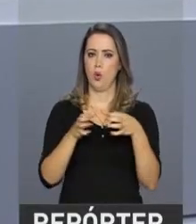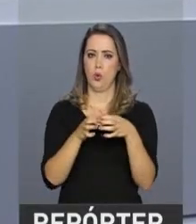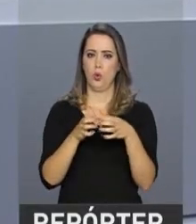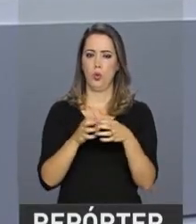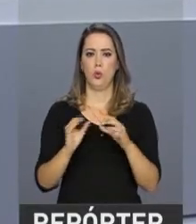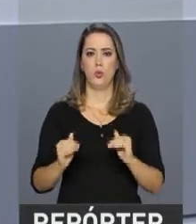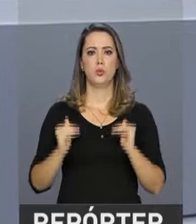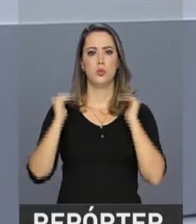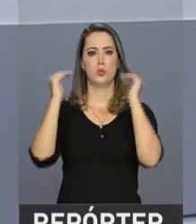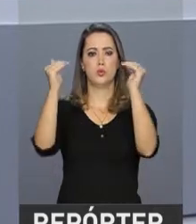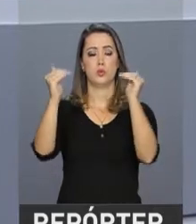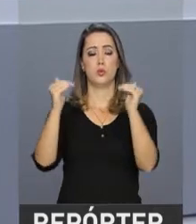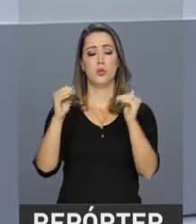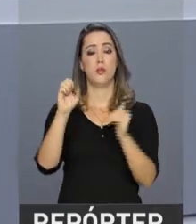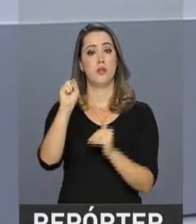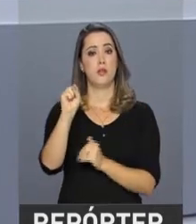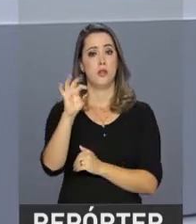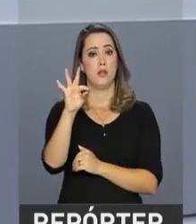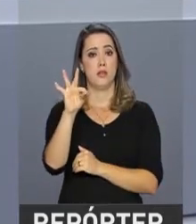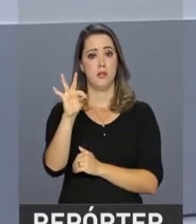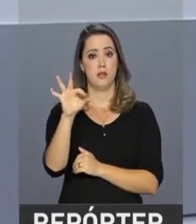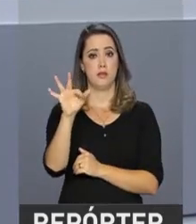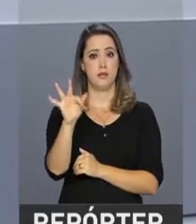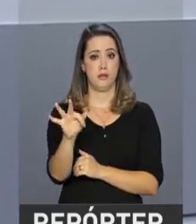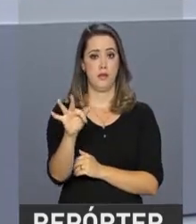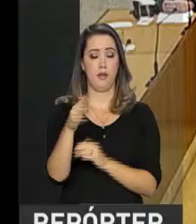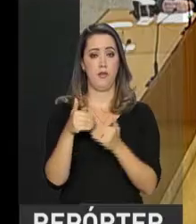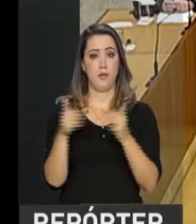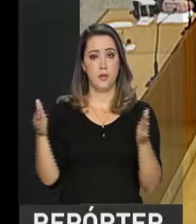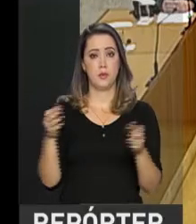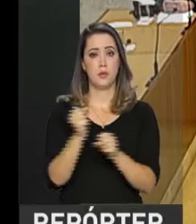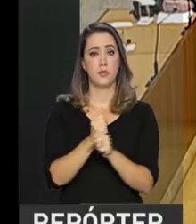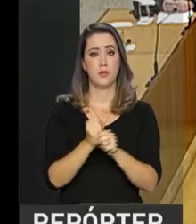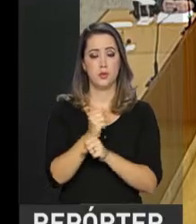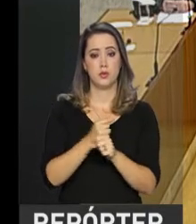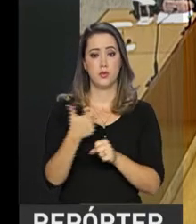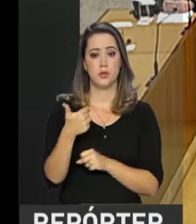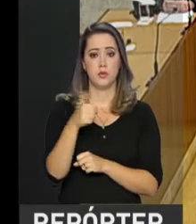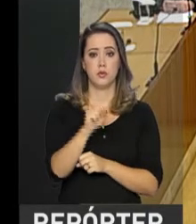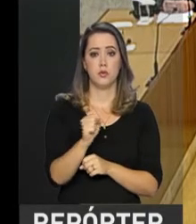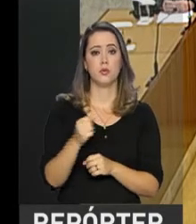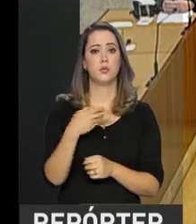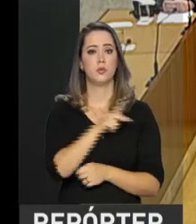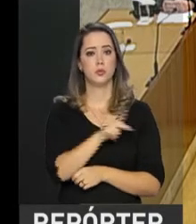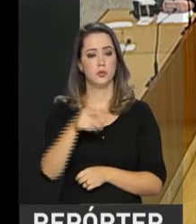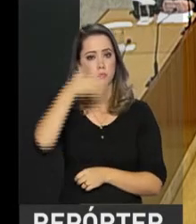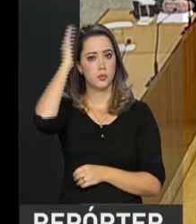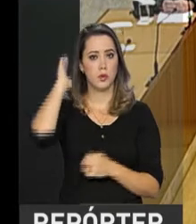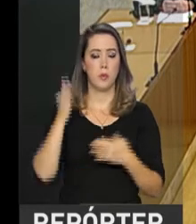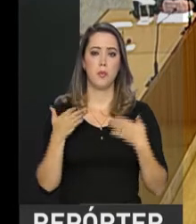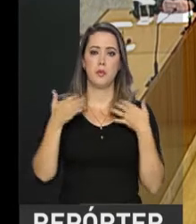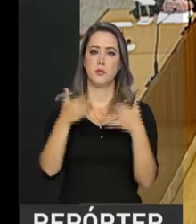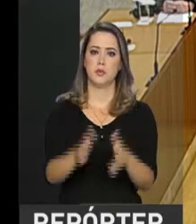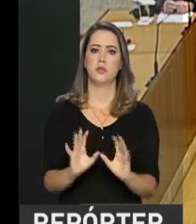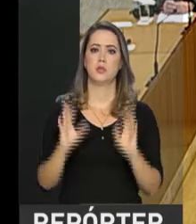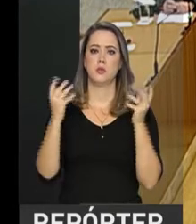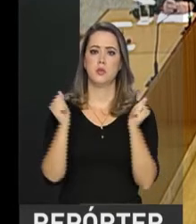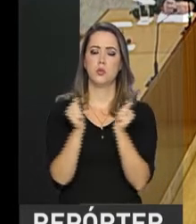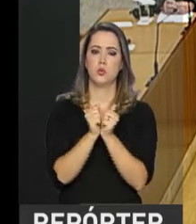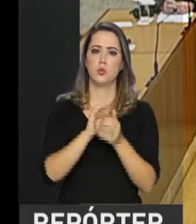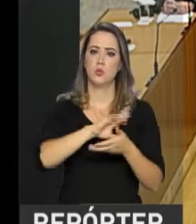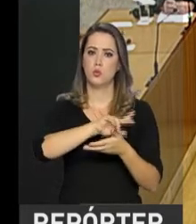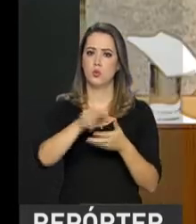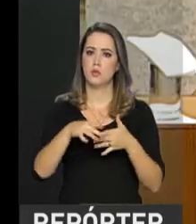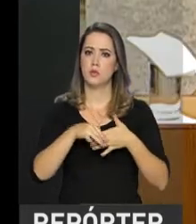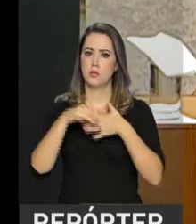manhã o ano judiciário de 2018 o presidente michel temer participou da cerimônia ao lado de outras autoridades do executivo